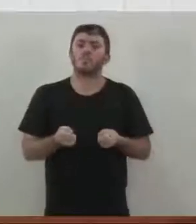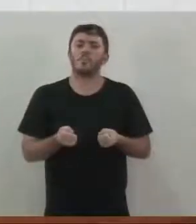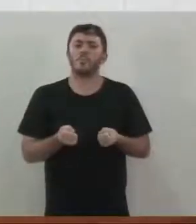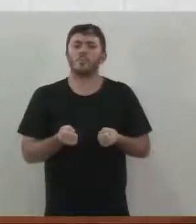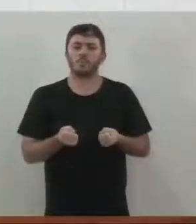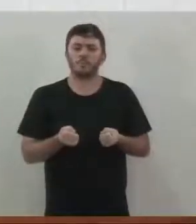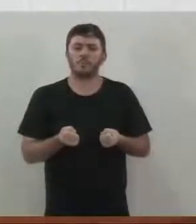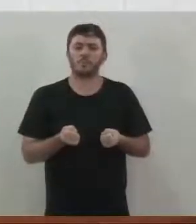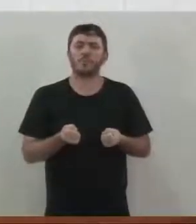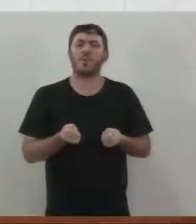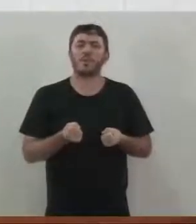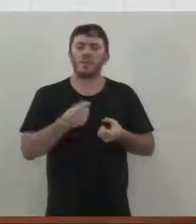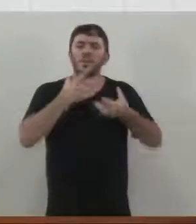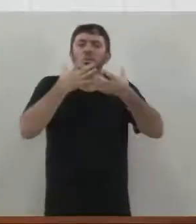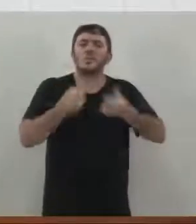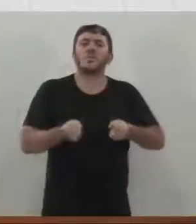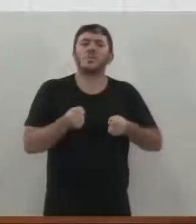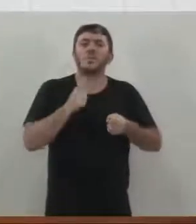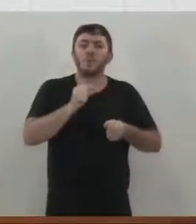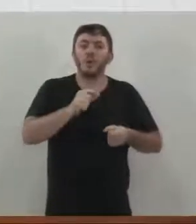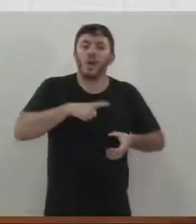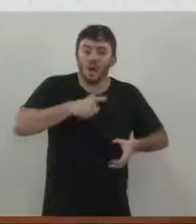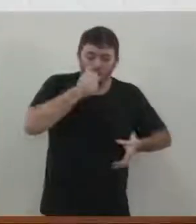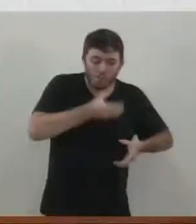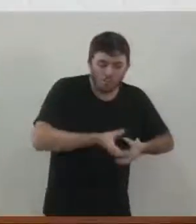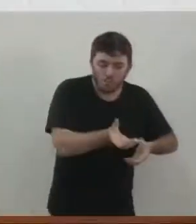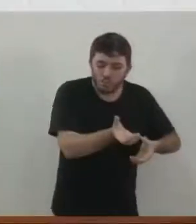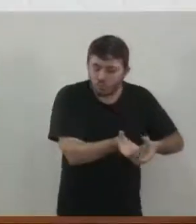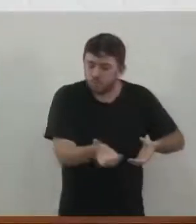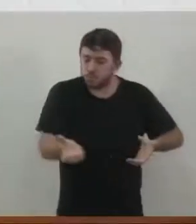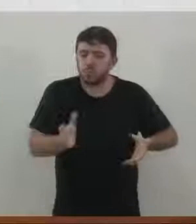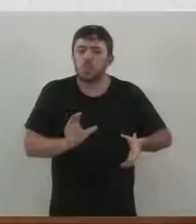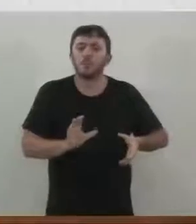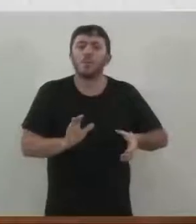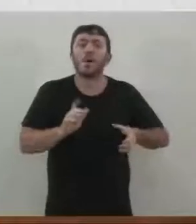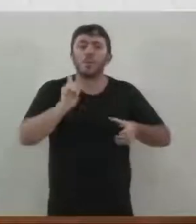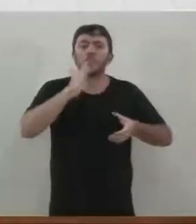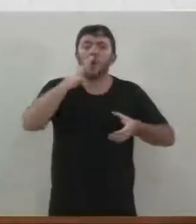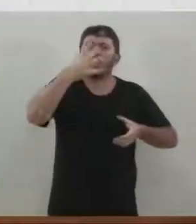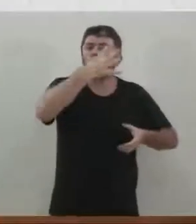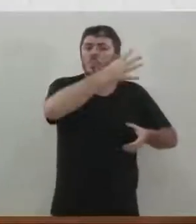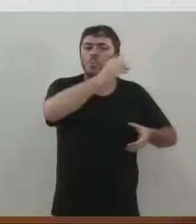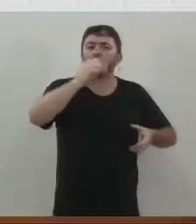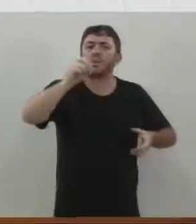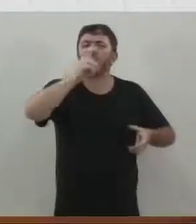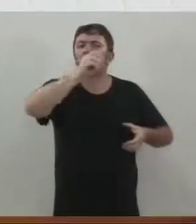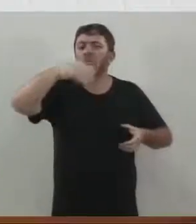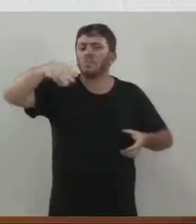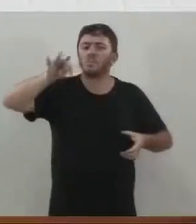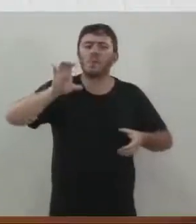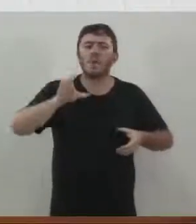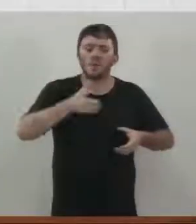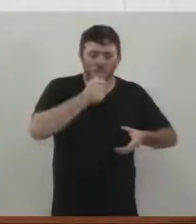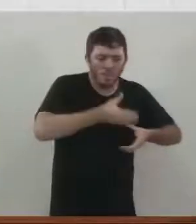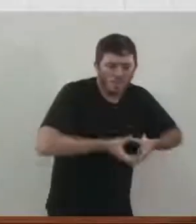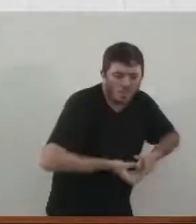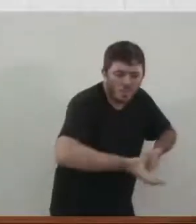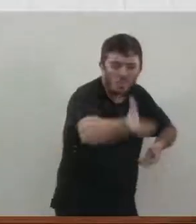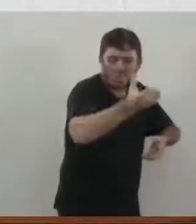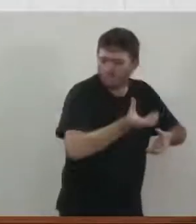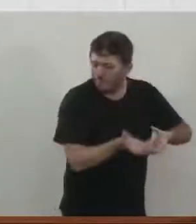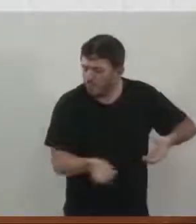onde fez a ligação, prolongamento da rede de água em torno de 400 a 500 metros de prolongamento de água e foi atendida a